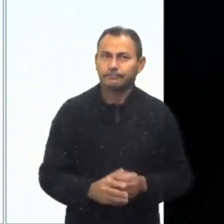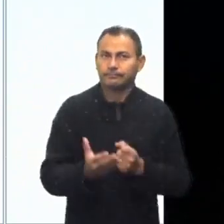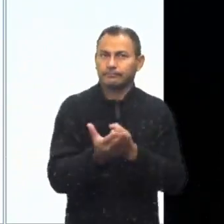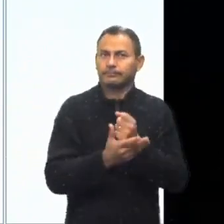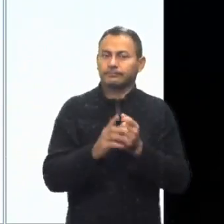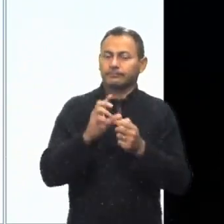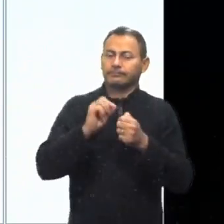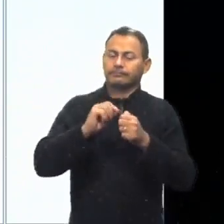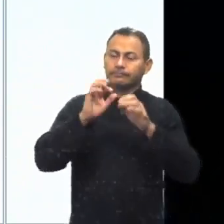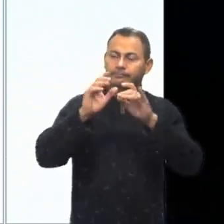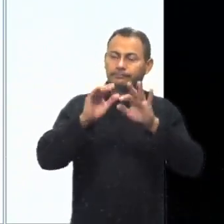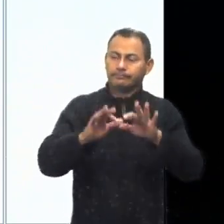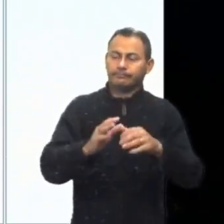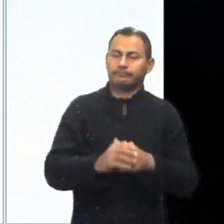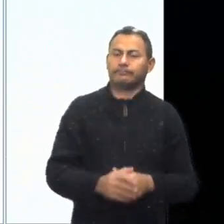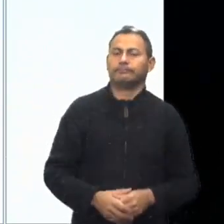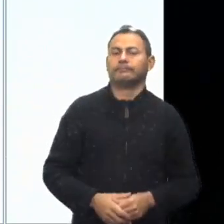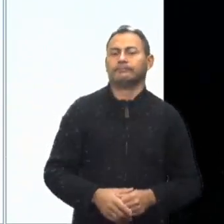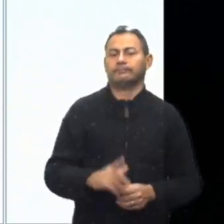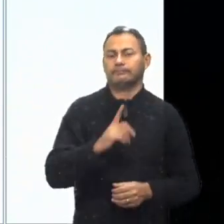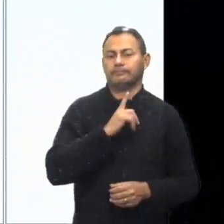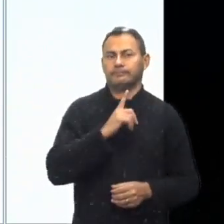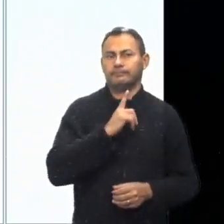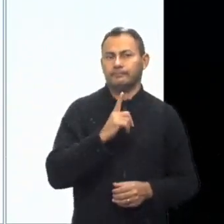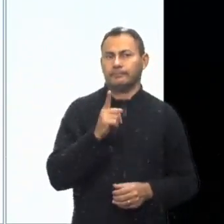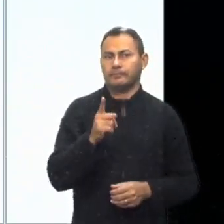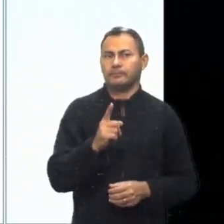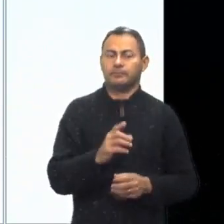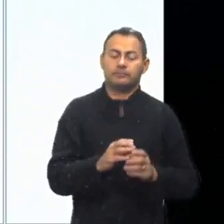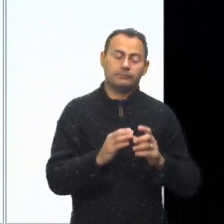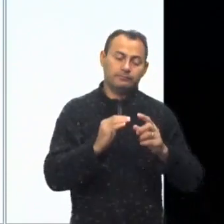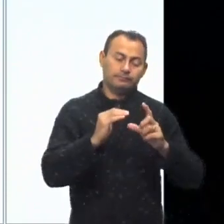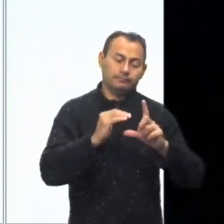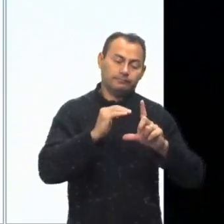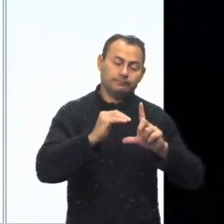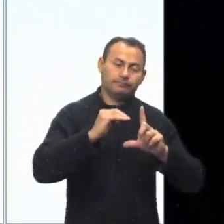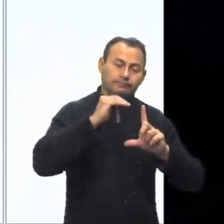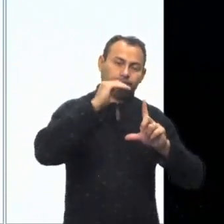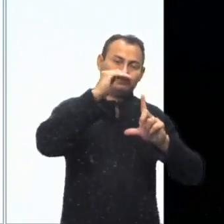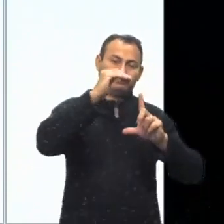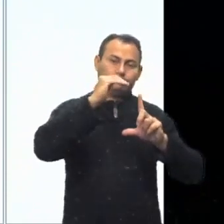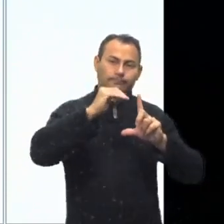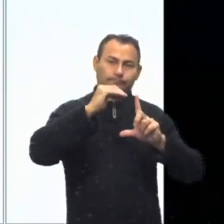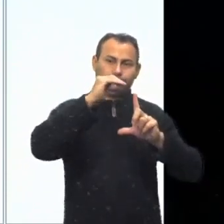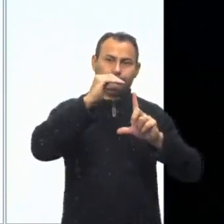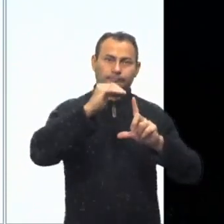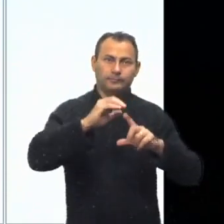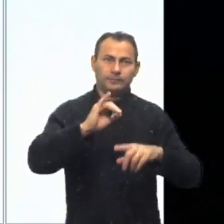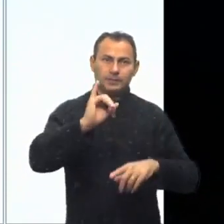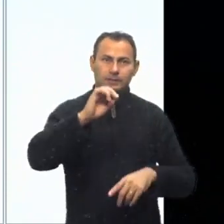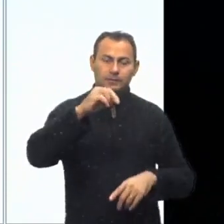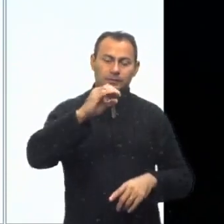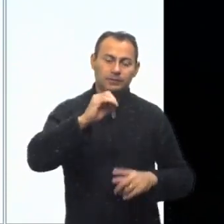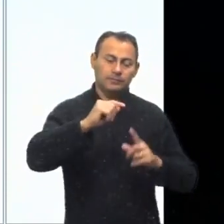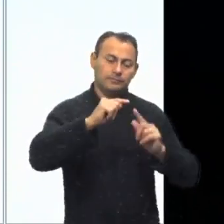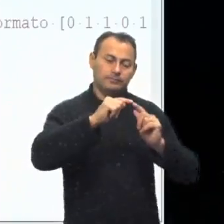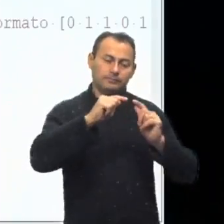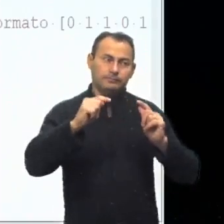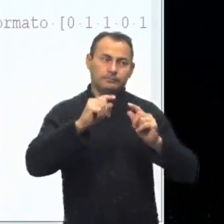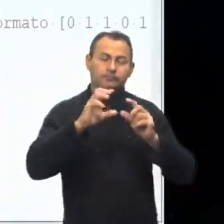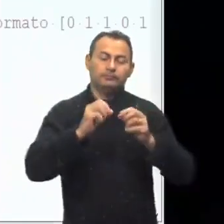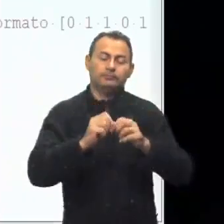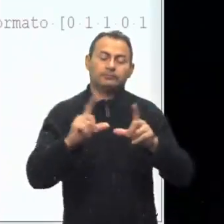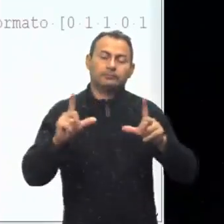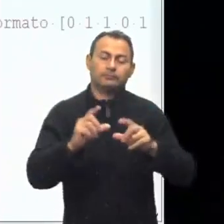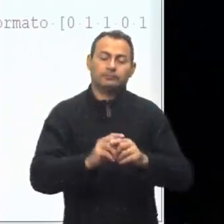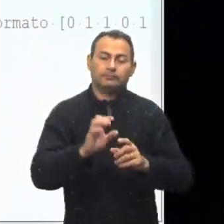Basicamente, o que você vai ter que fazer? Você vai ter que, no canto esquerdo superior, tem esse ícone. Você vai abrir o